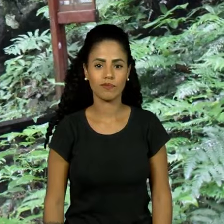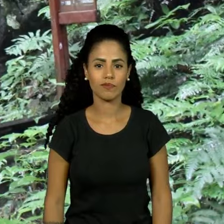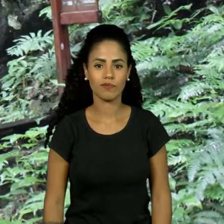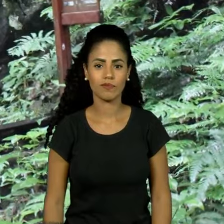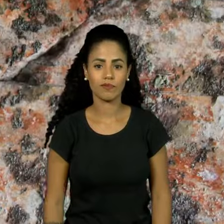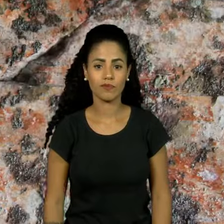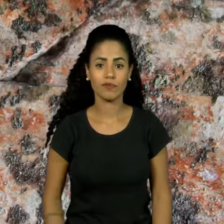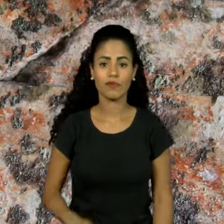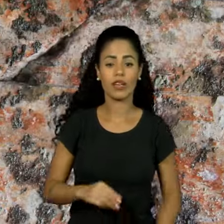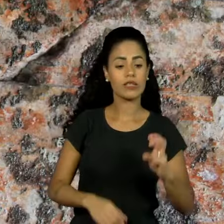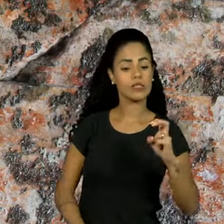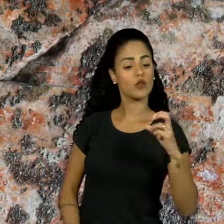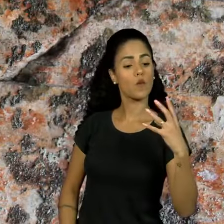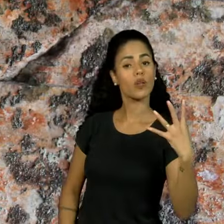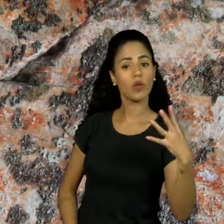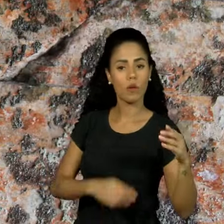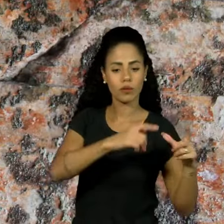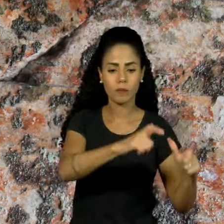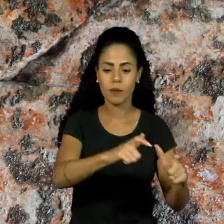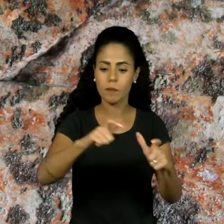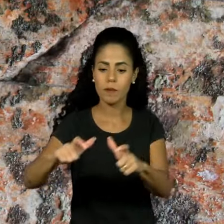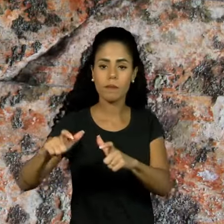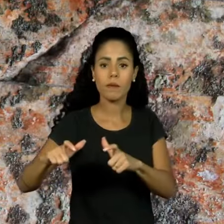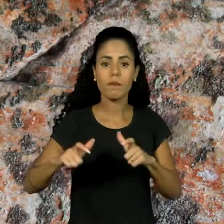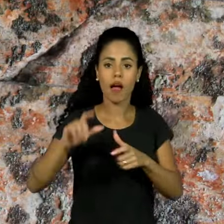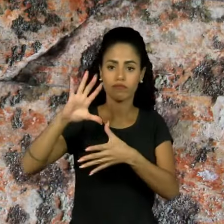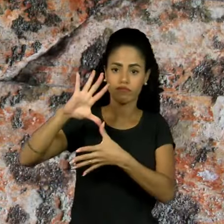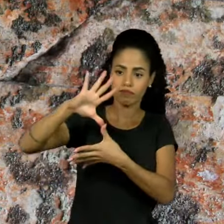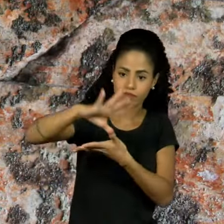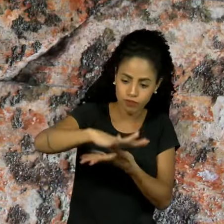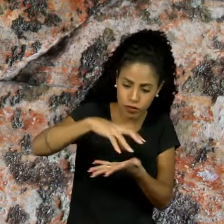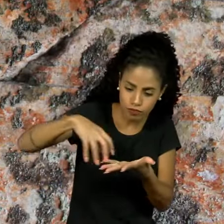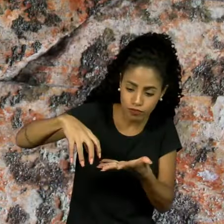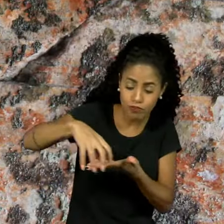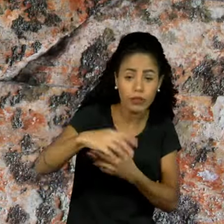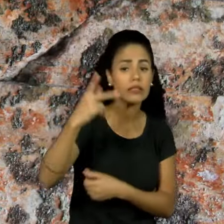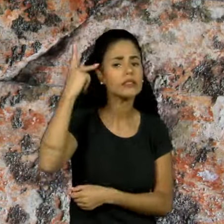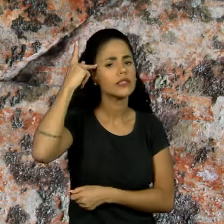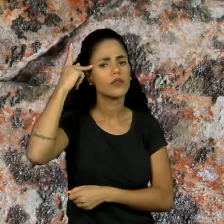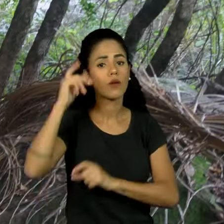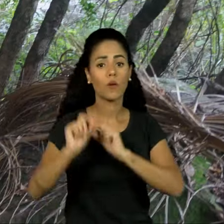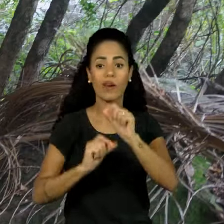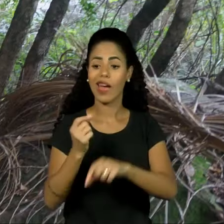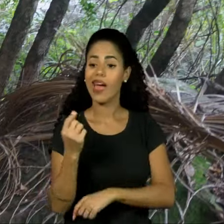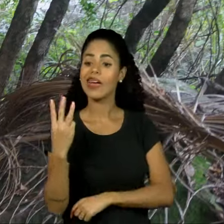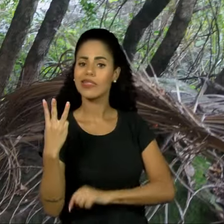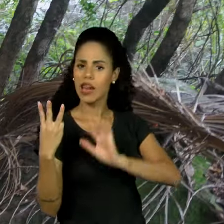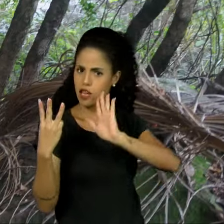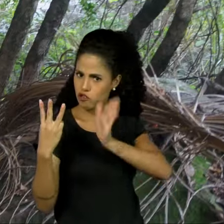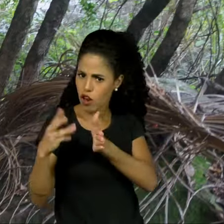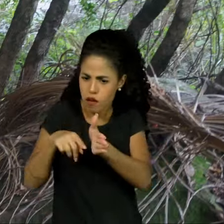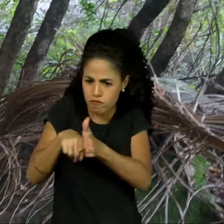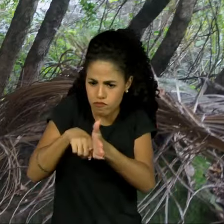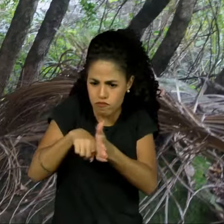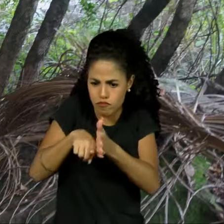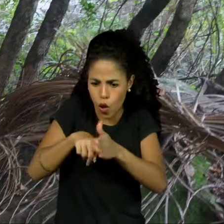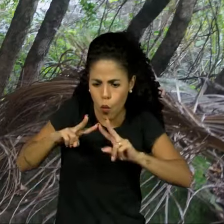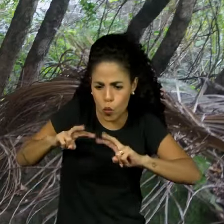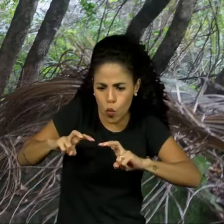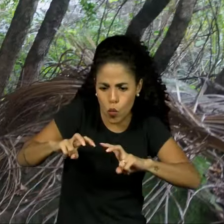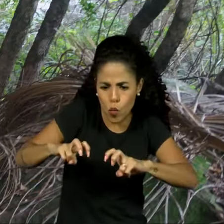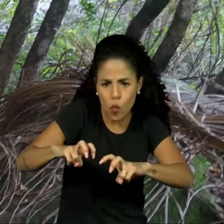Dos 54 sítios arqueológicos mapeados até o momento no estado de São Paulo, 3 já foram escavados pelos